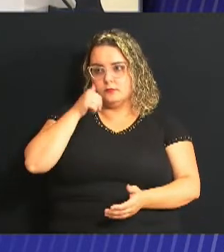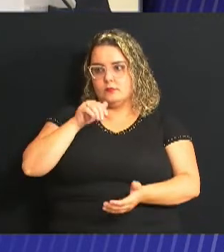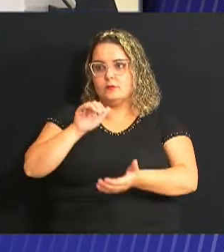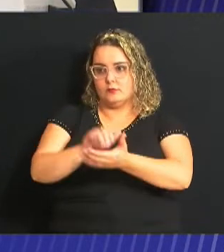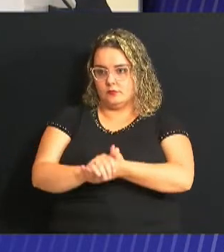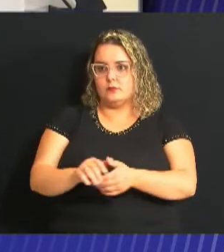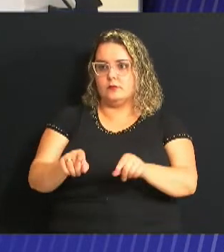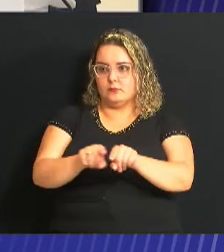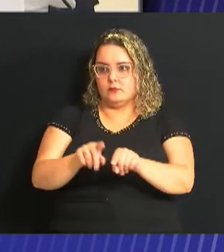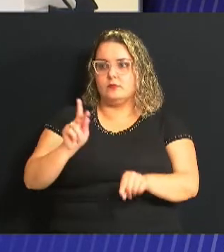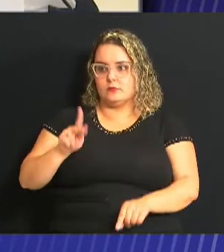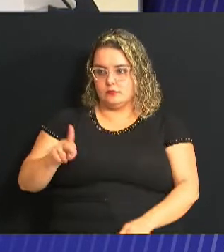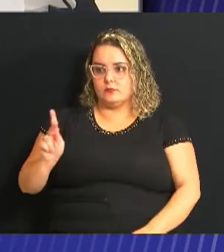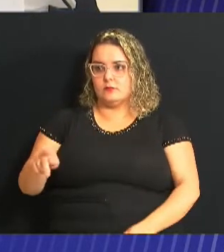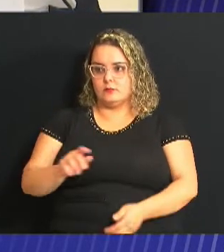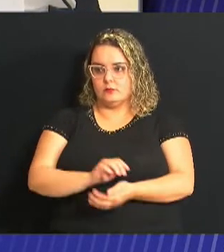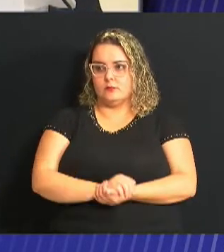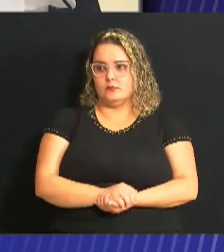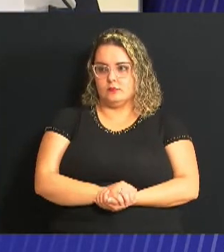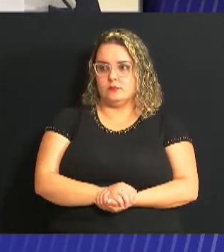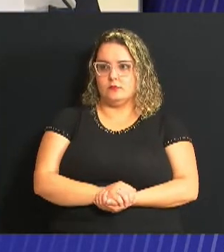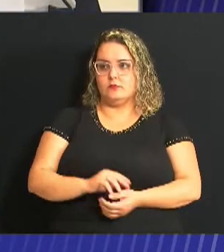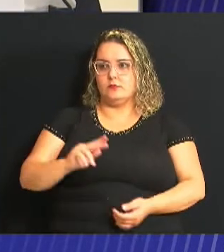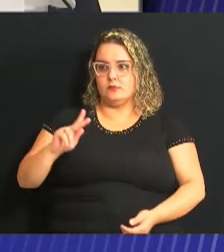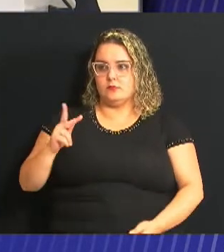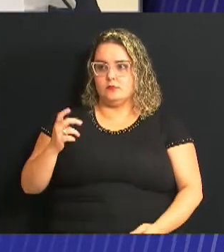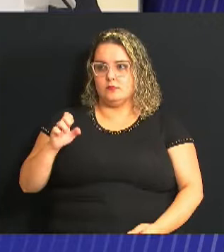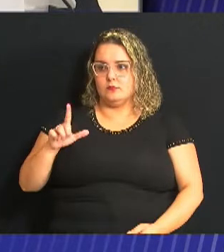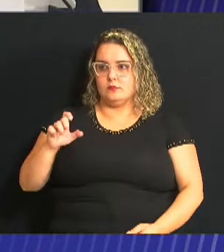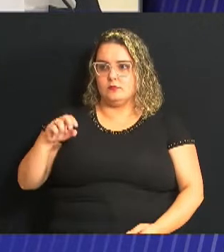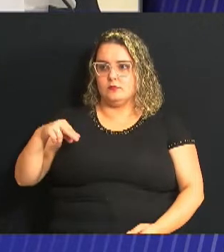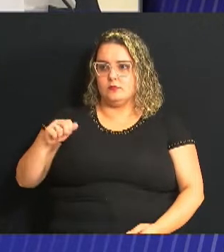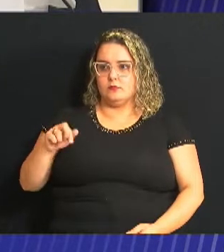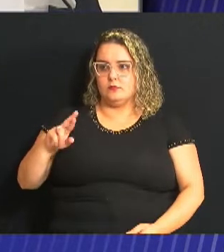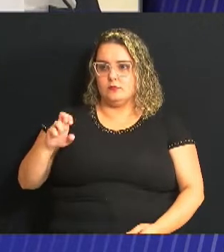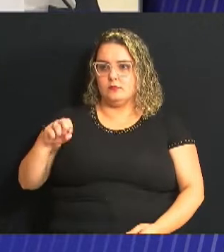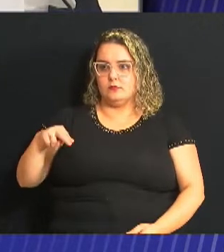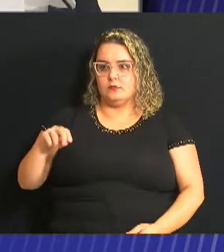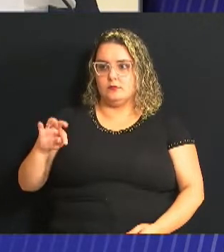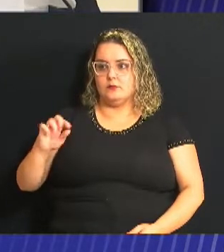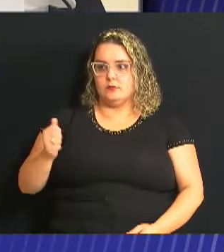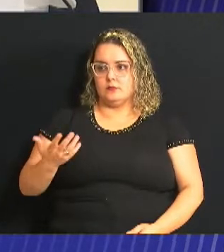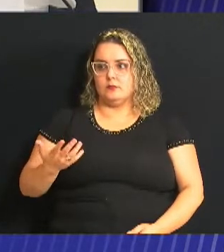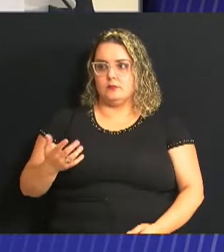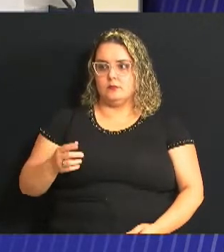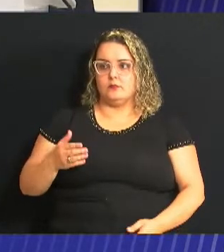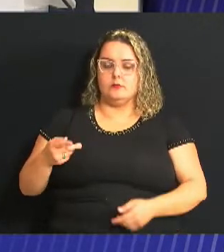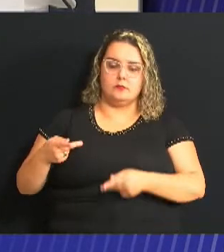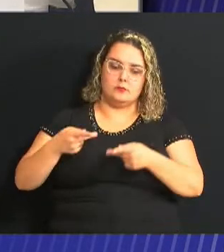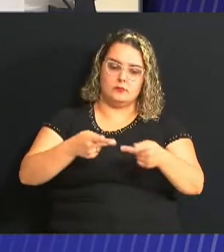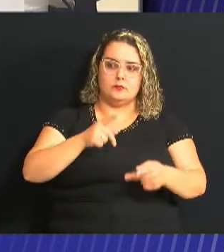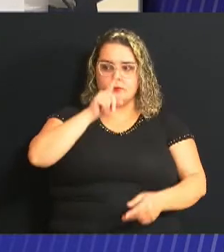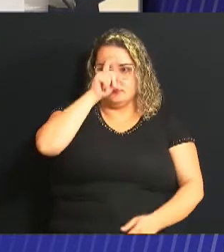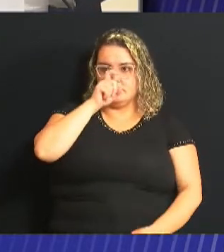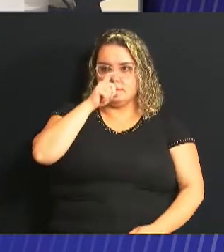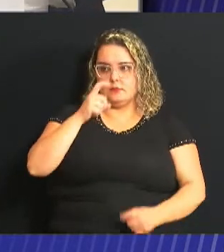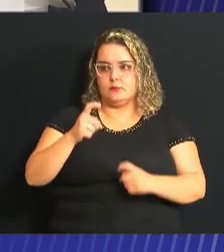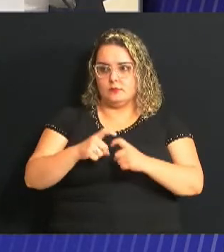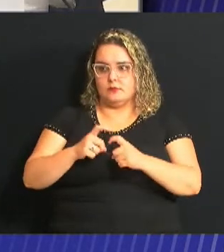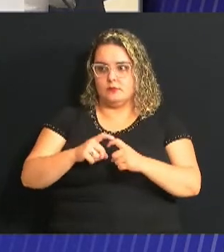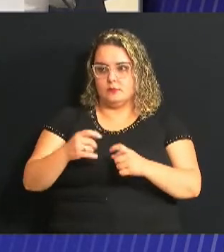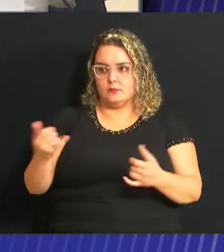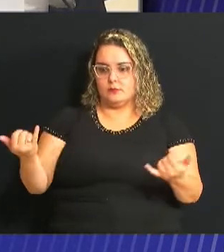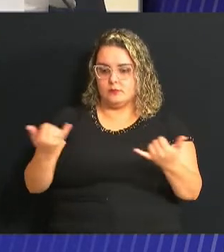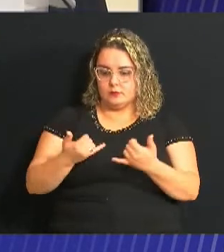também professora, a professora Helena Renata, e ela foi até o hospital, e a mensagem do médico foi